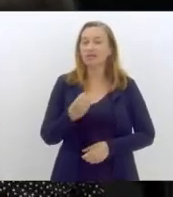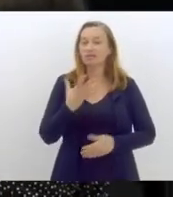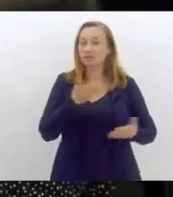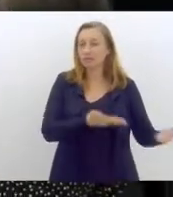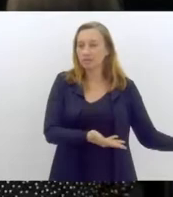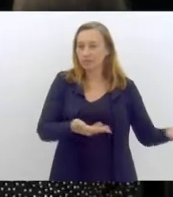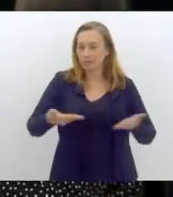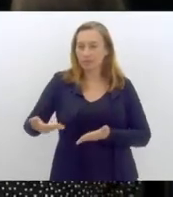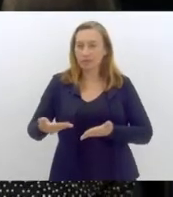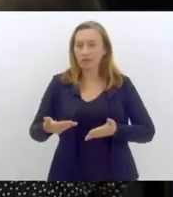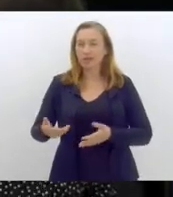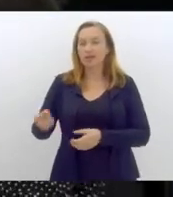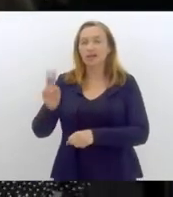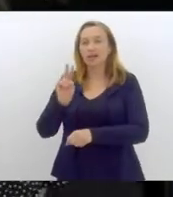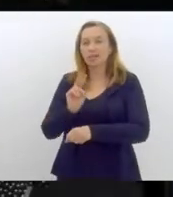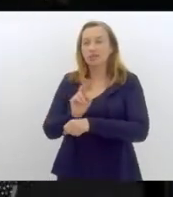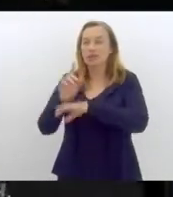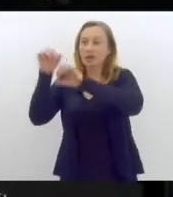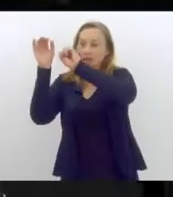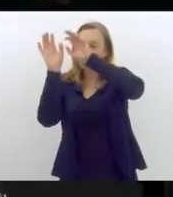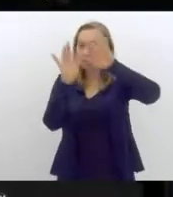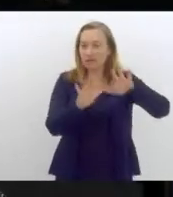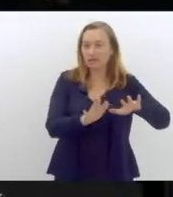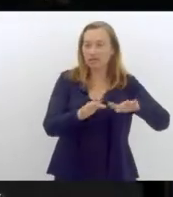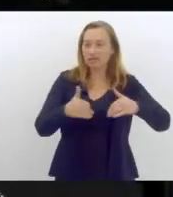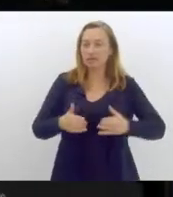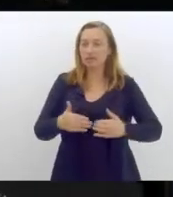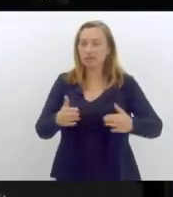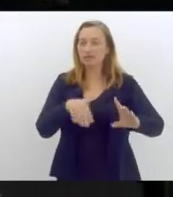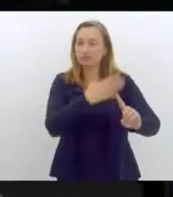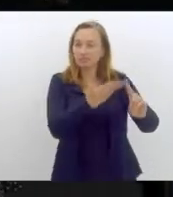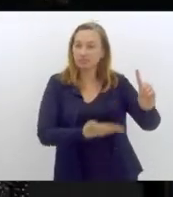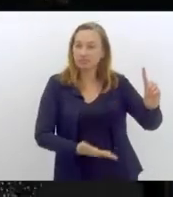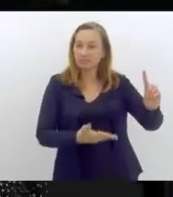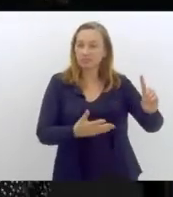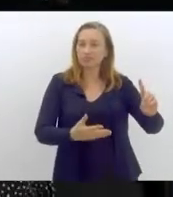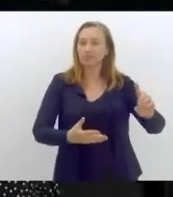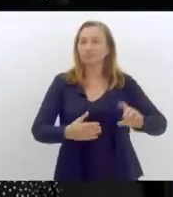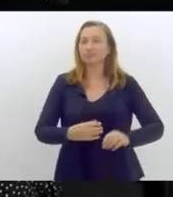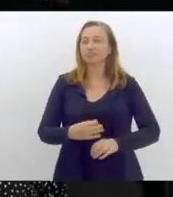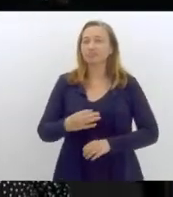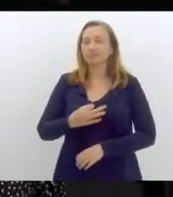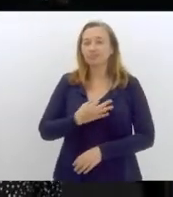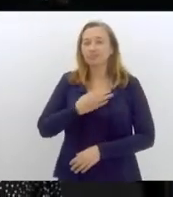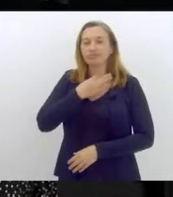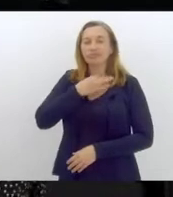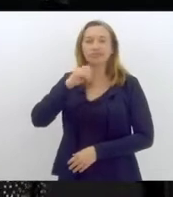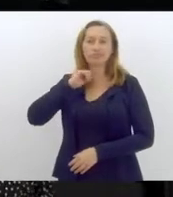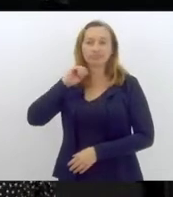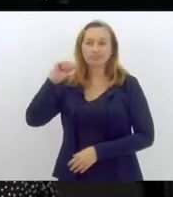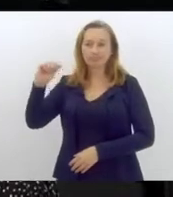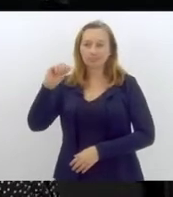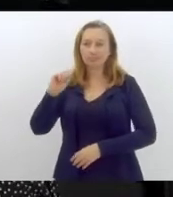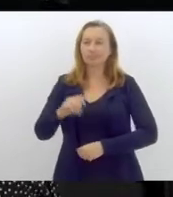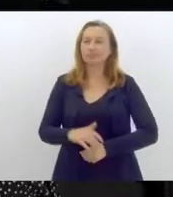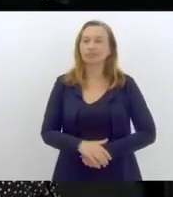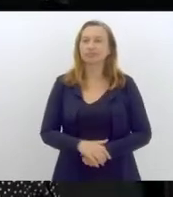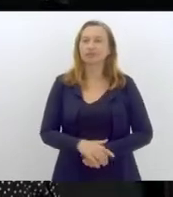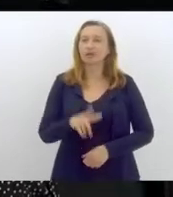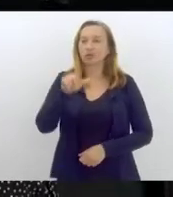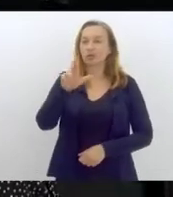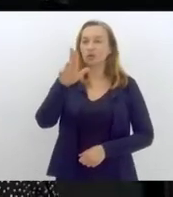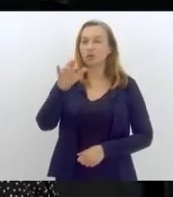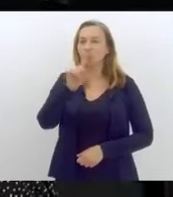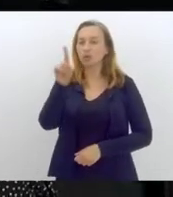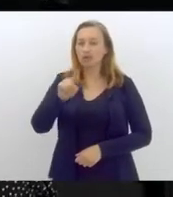sobre a proteção de Deus declara aberta a sessão solene de entrega da medalha Tiradentes ao senhor Luiz Antônio